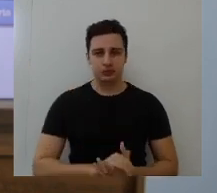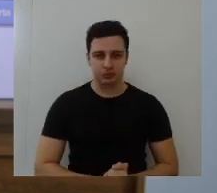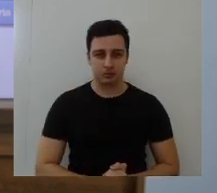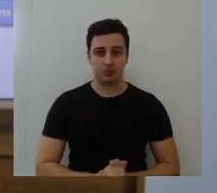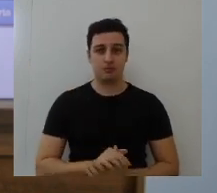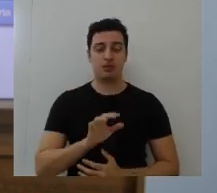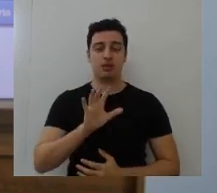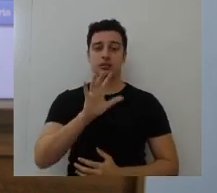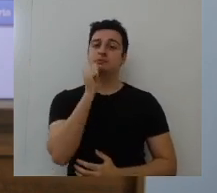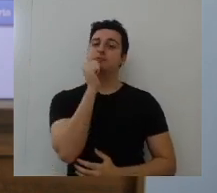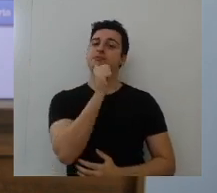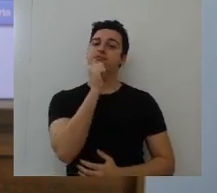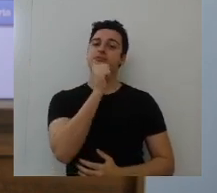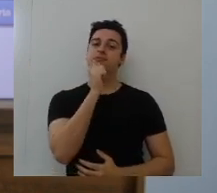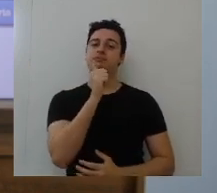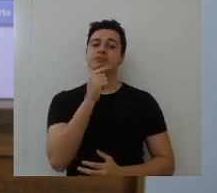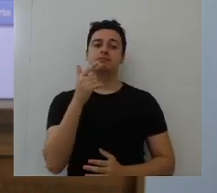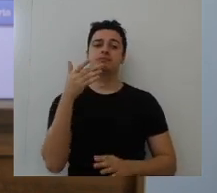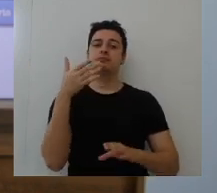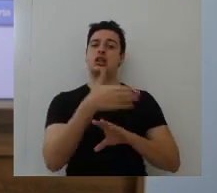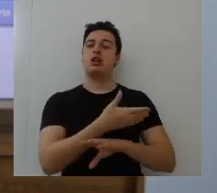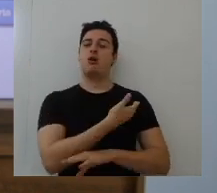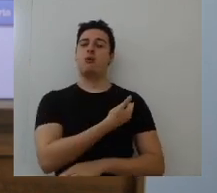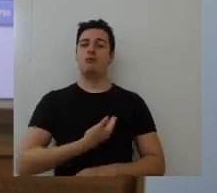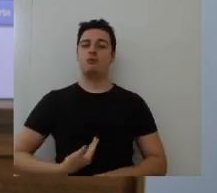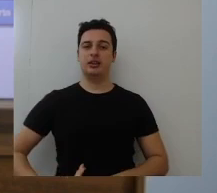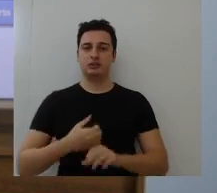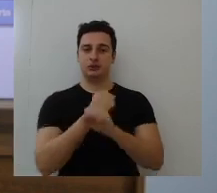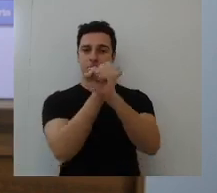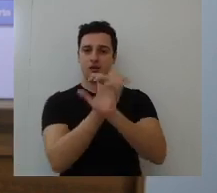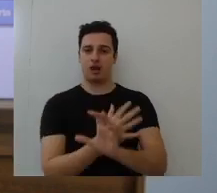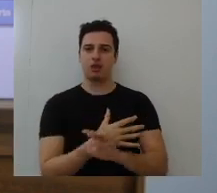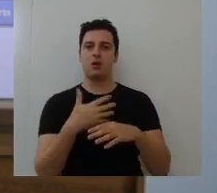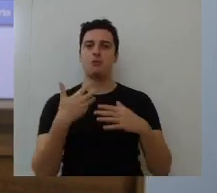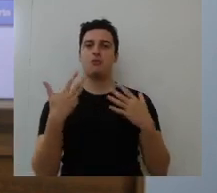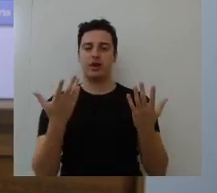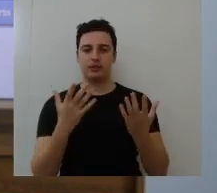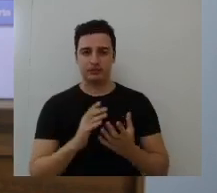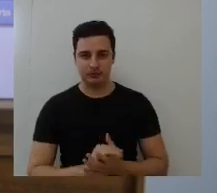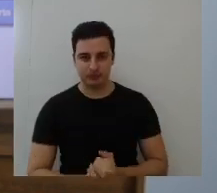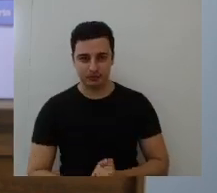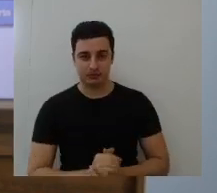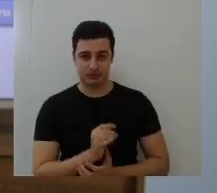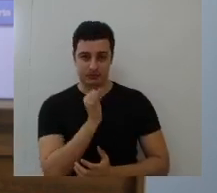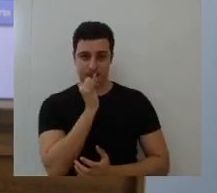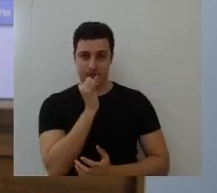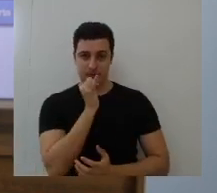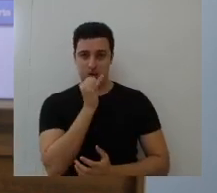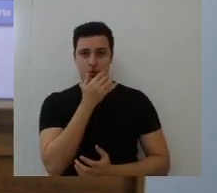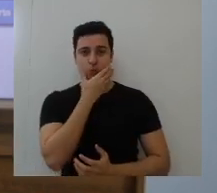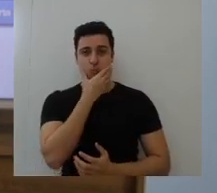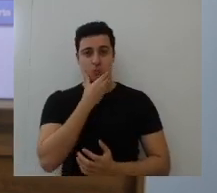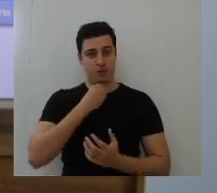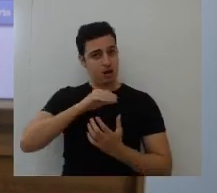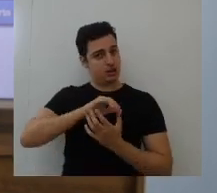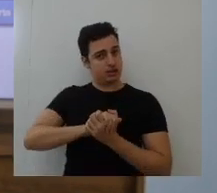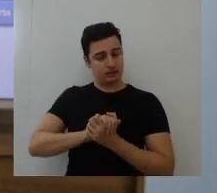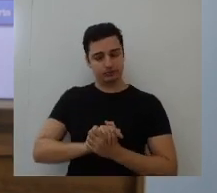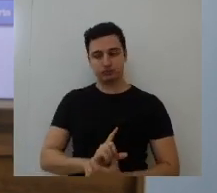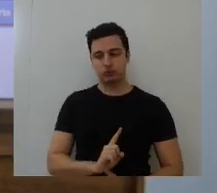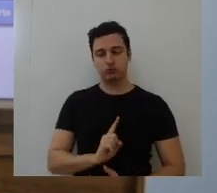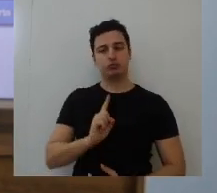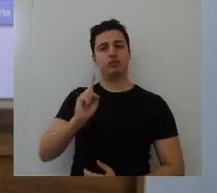vida pública em Esparta? Da seguinte maneira, quando o marido ia para a guerra, ela tinha o direito de representá-lo